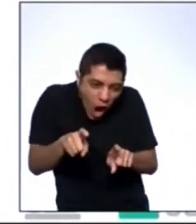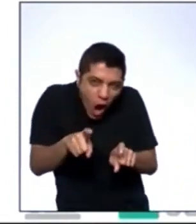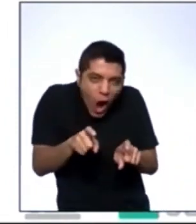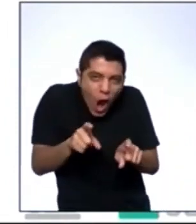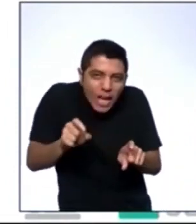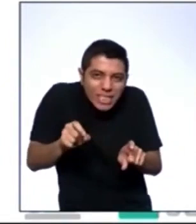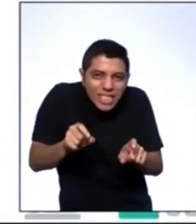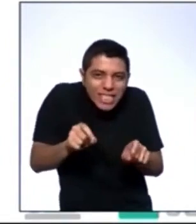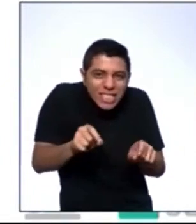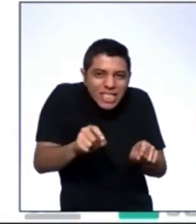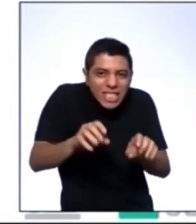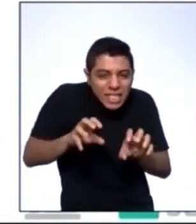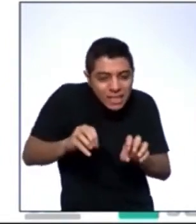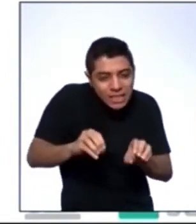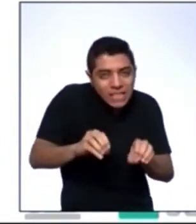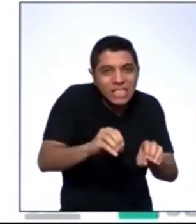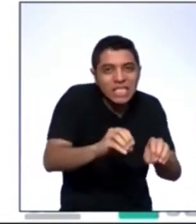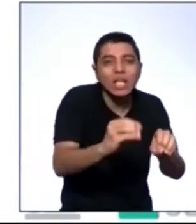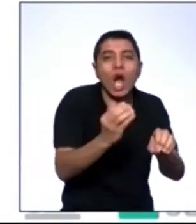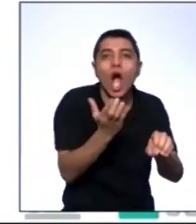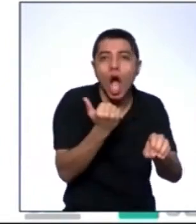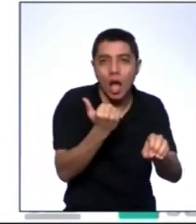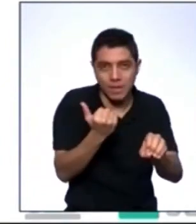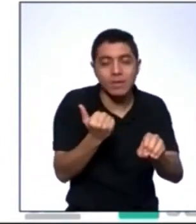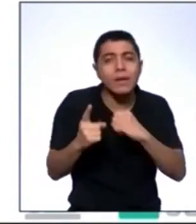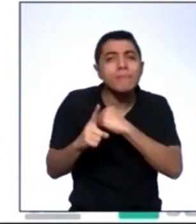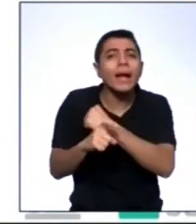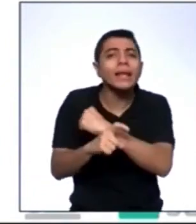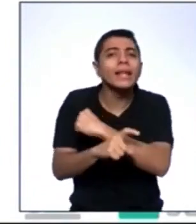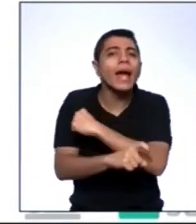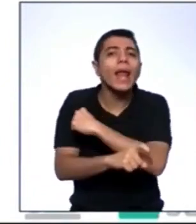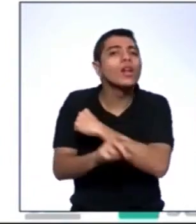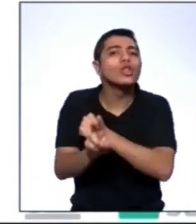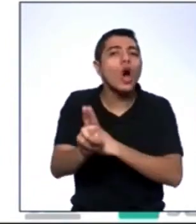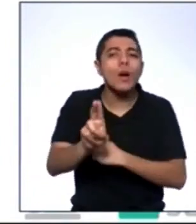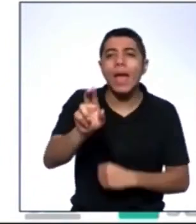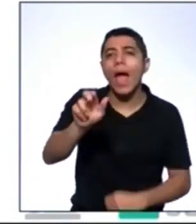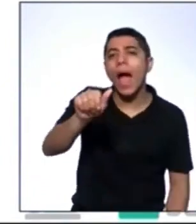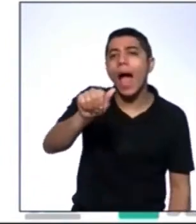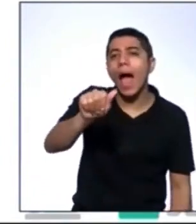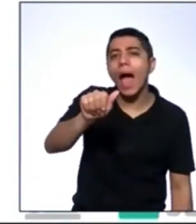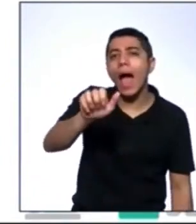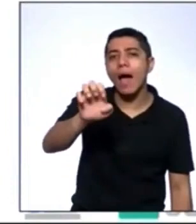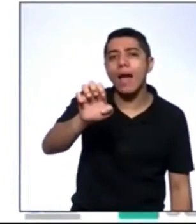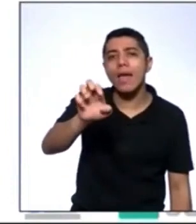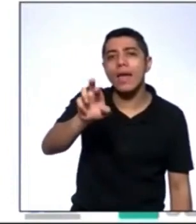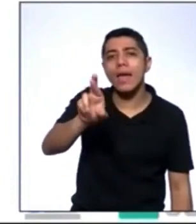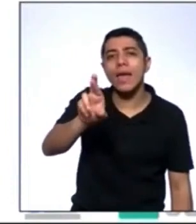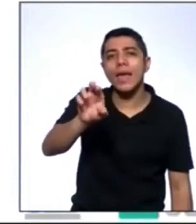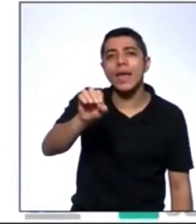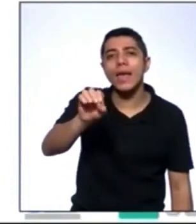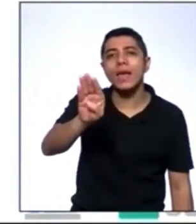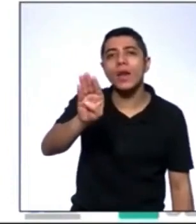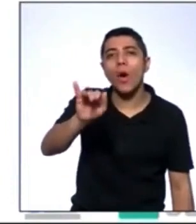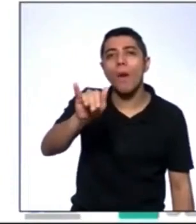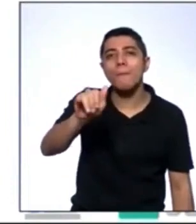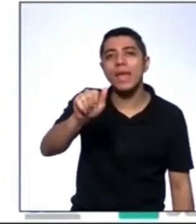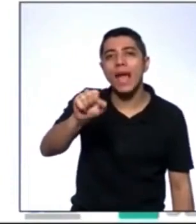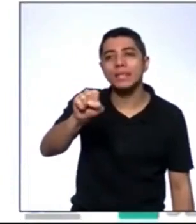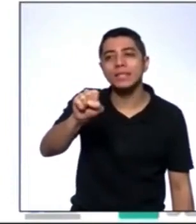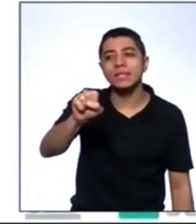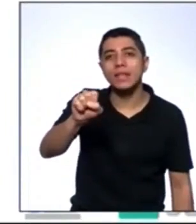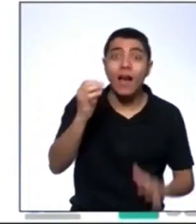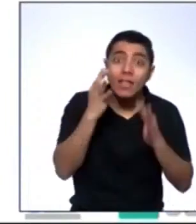aeróbias. Elas precisam do quê? O que elas precisam se elas são aeróbias? De oxigênio para fazer a decomposição.